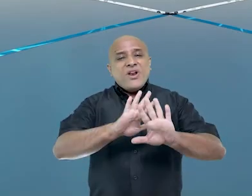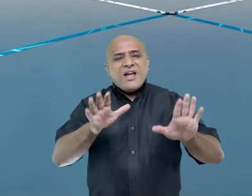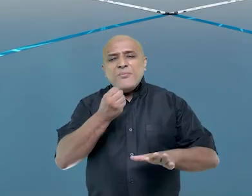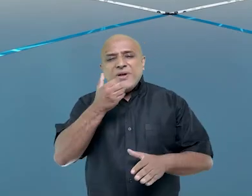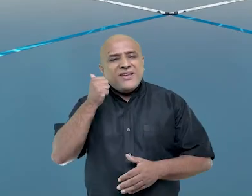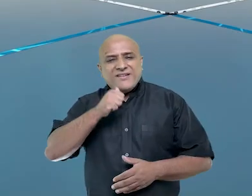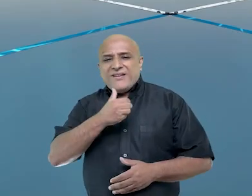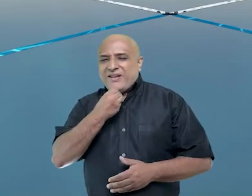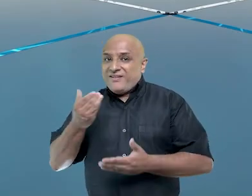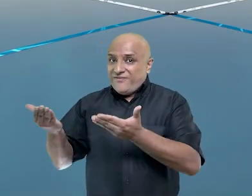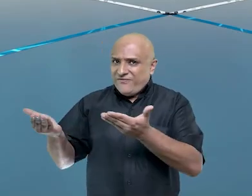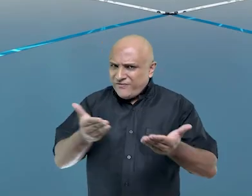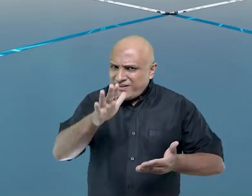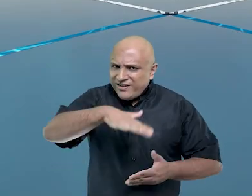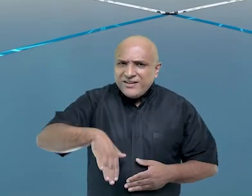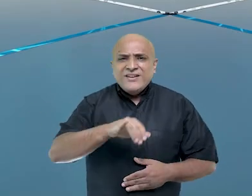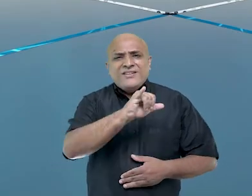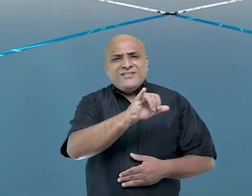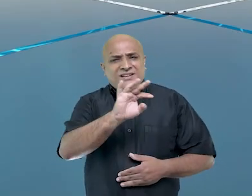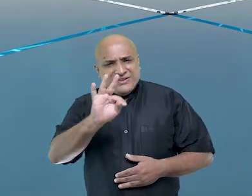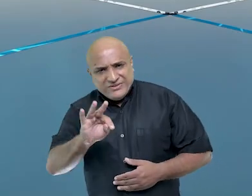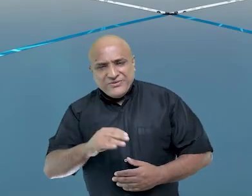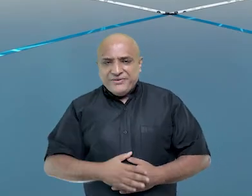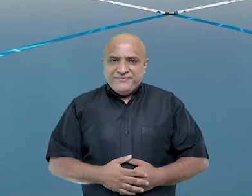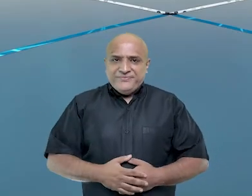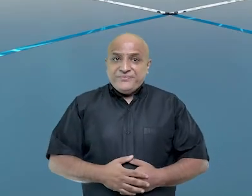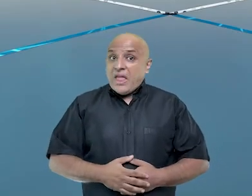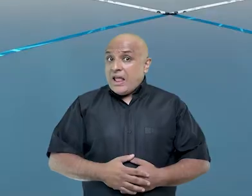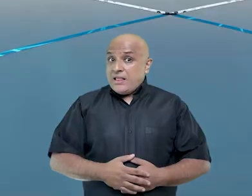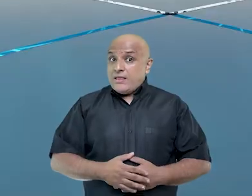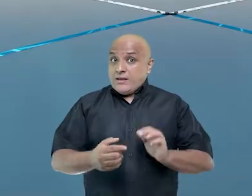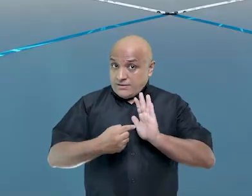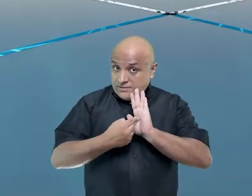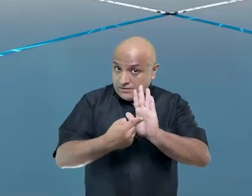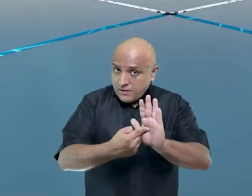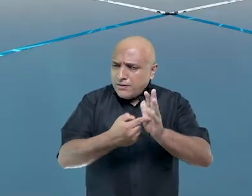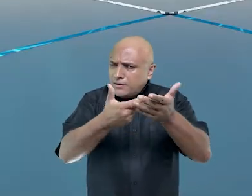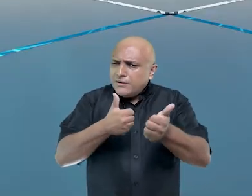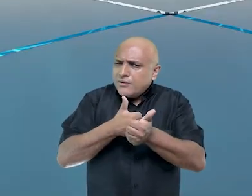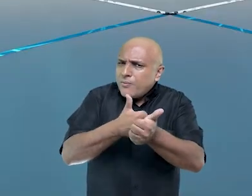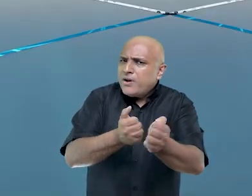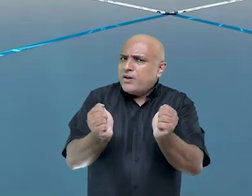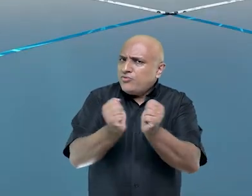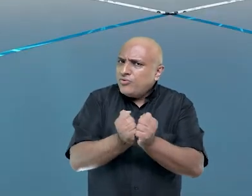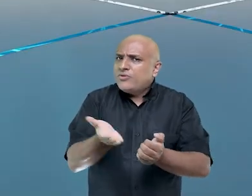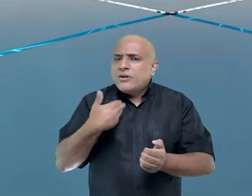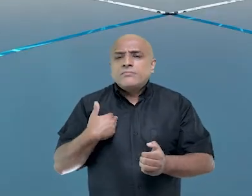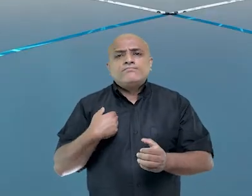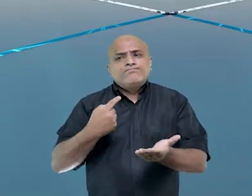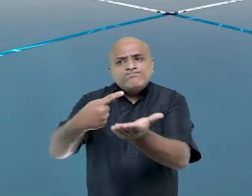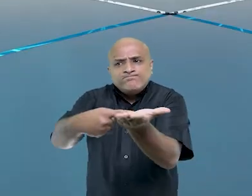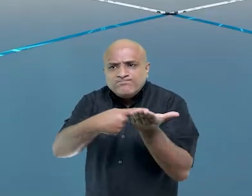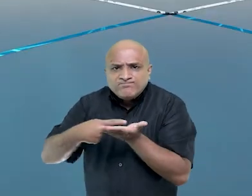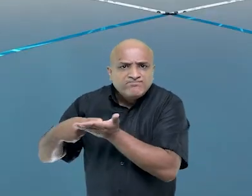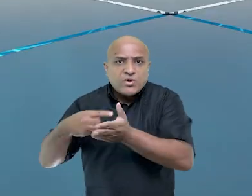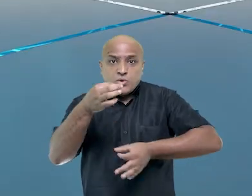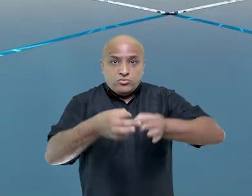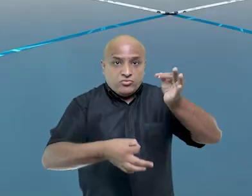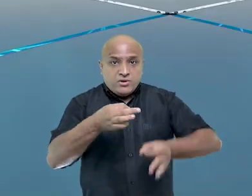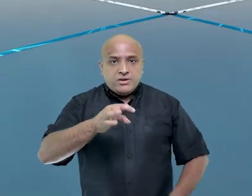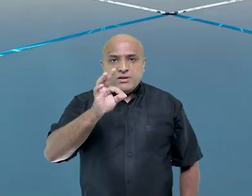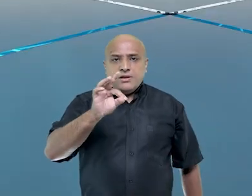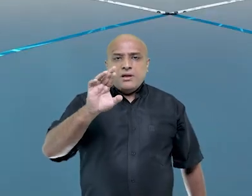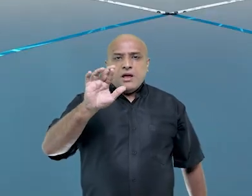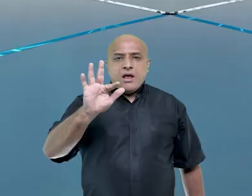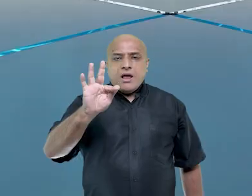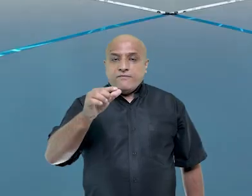Olá, sejam bem-vindas e bem-vindos ao Inteiro Teor. Nesta edição, acompanhe comigo a mobilização da Justiça Federal da